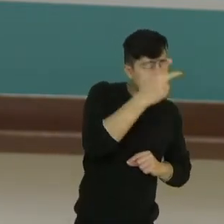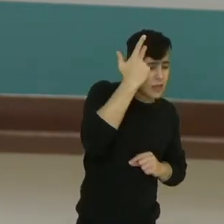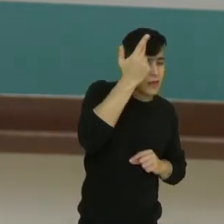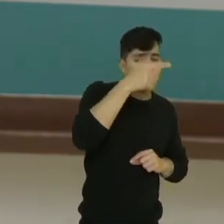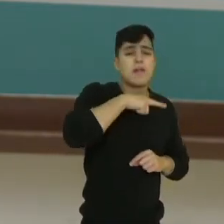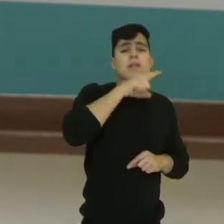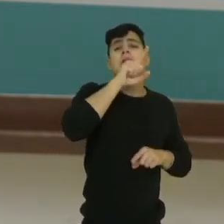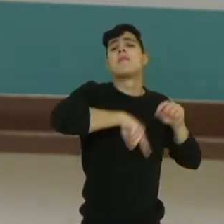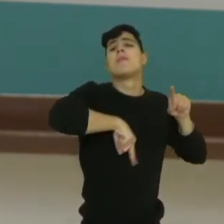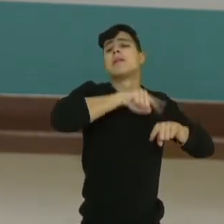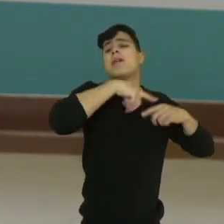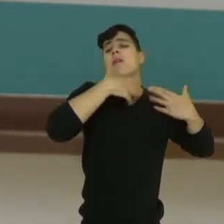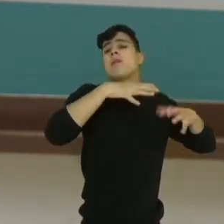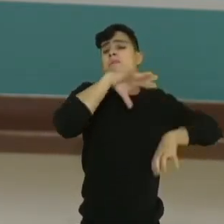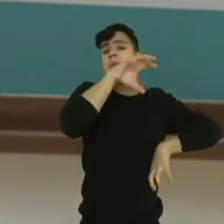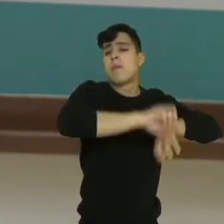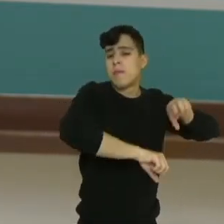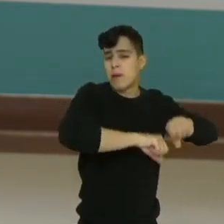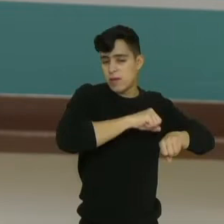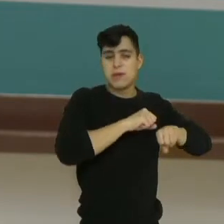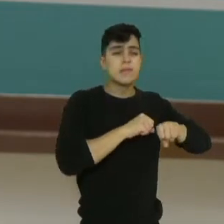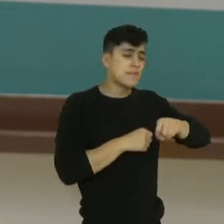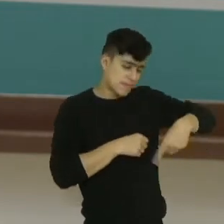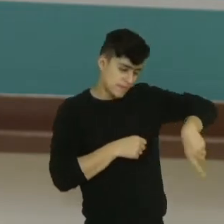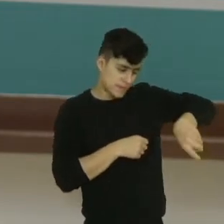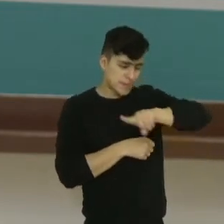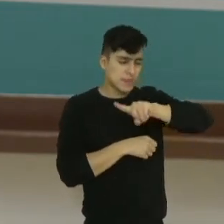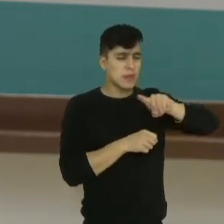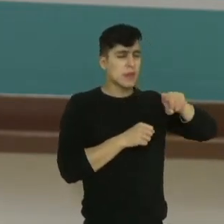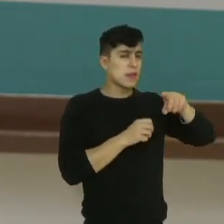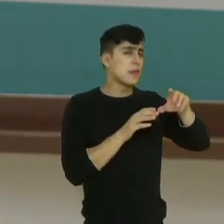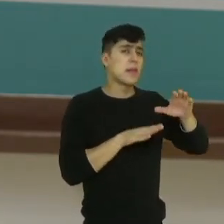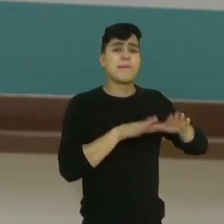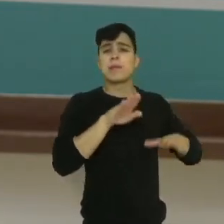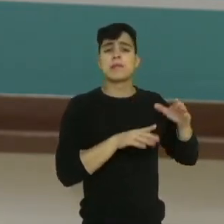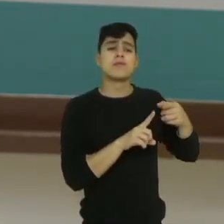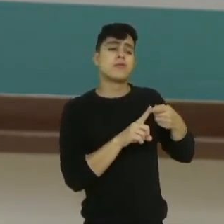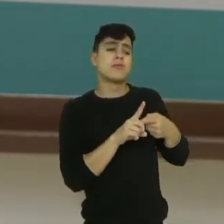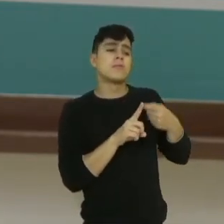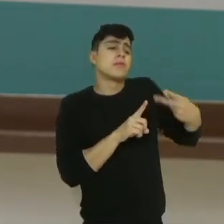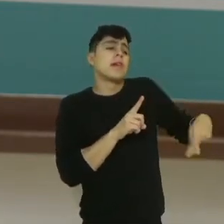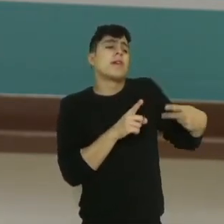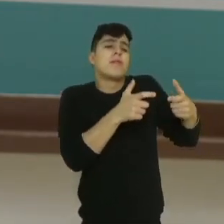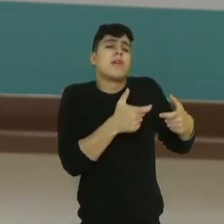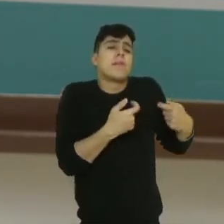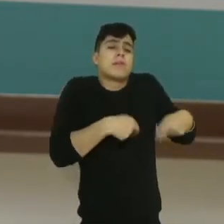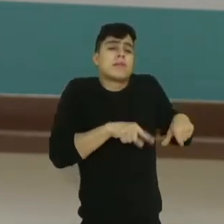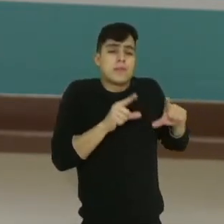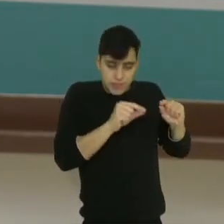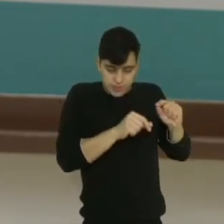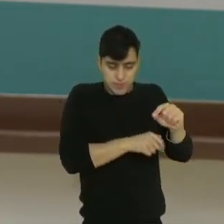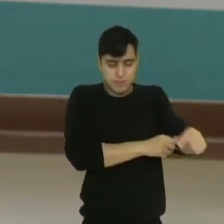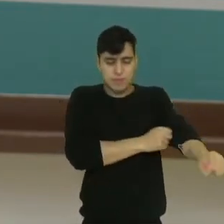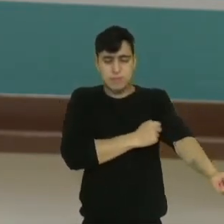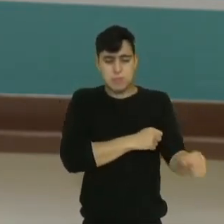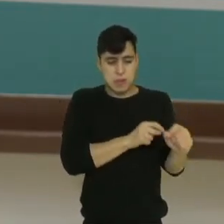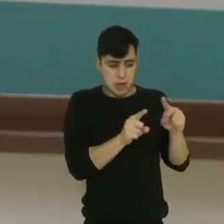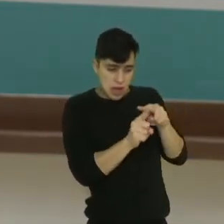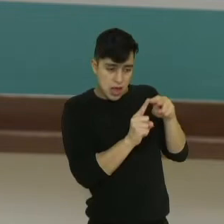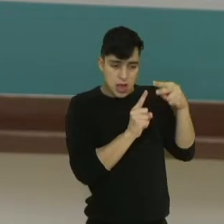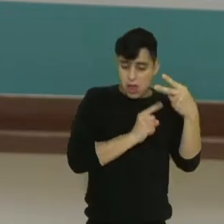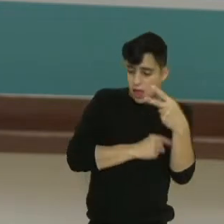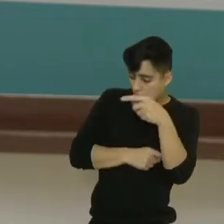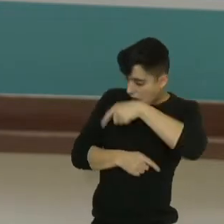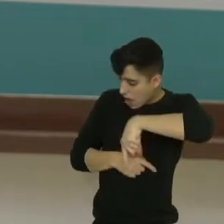tinha, ou seja, todos dependentes de uma necessidade local. Então temos que olhar sempre do local